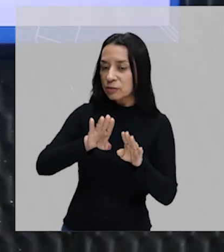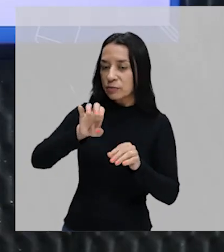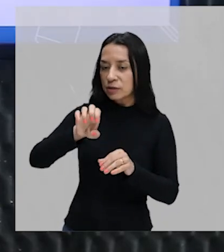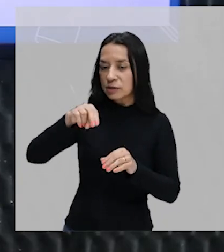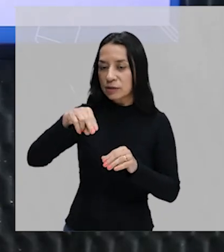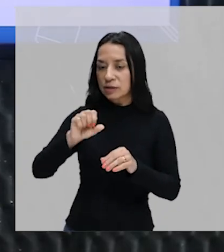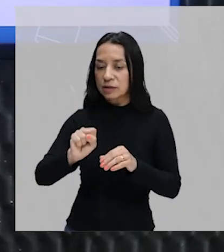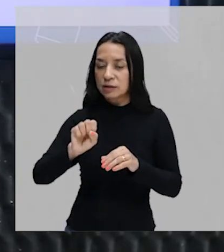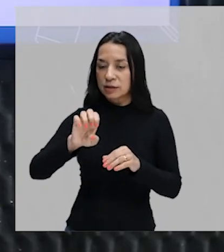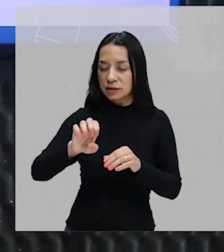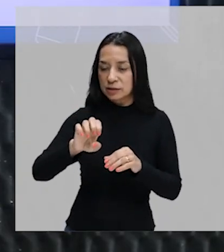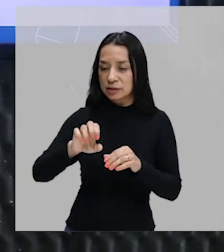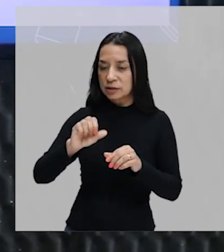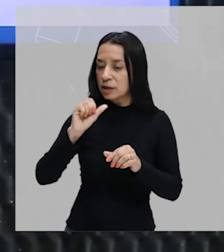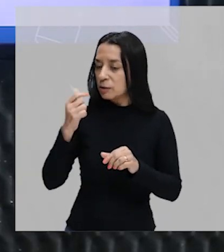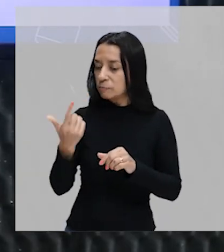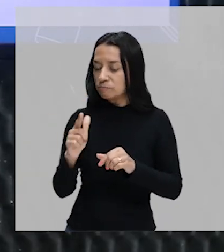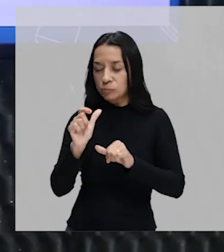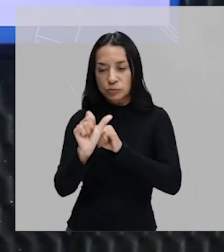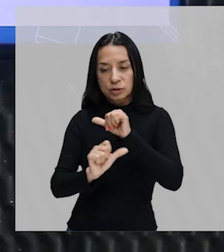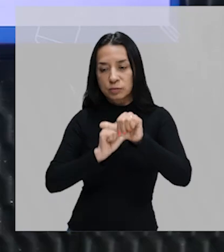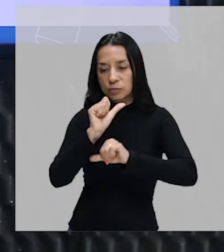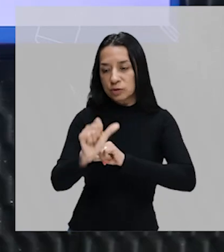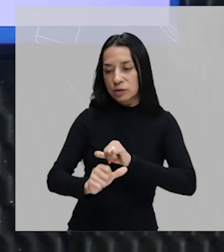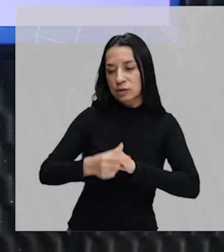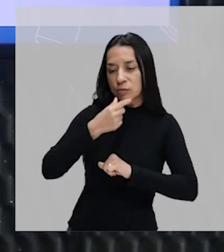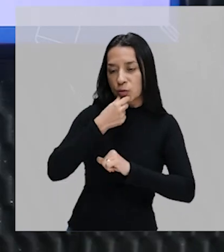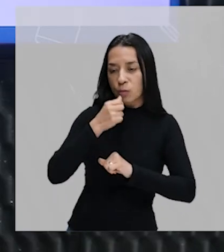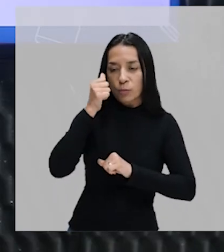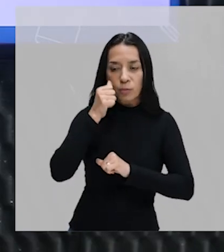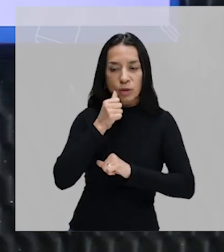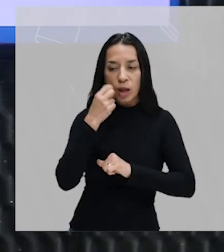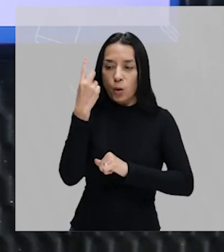para masculino e para feminino. É uma forma única.